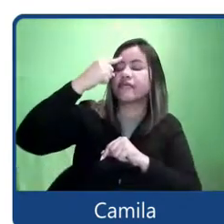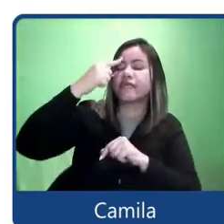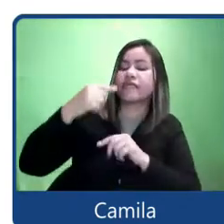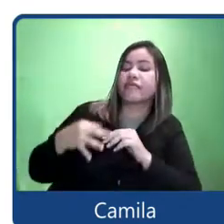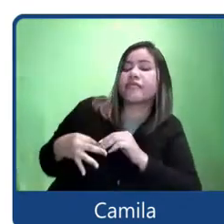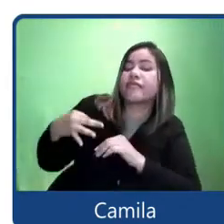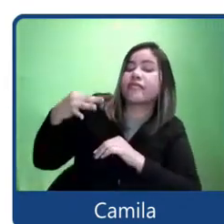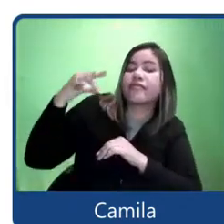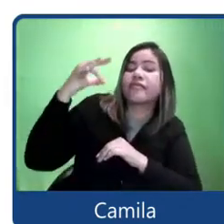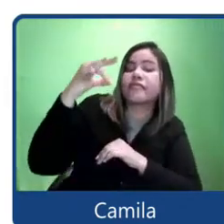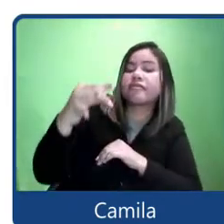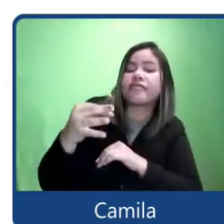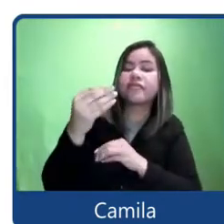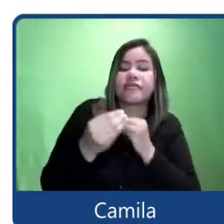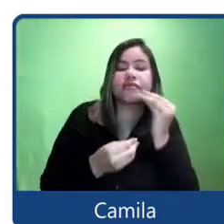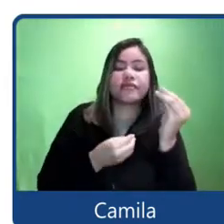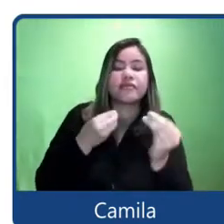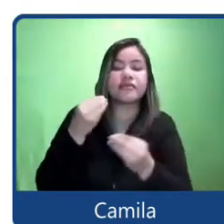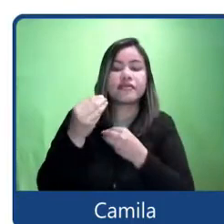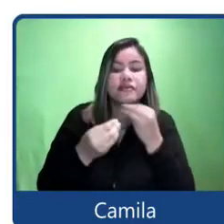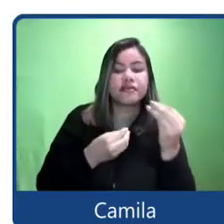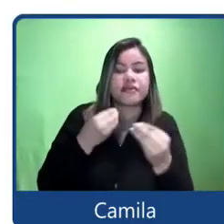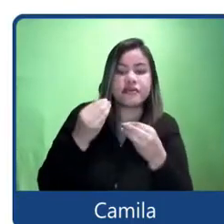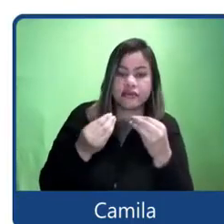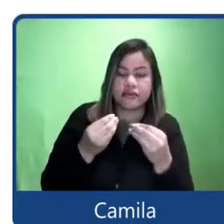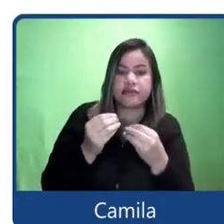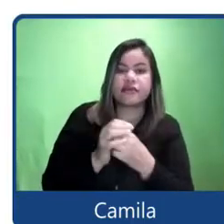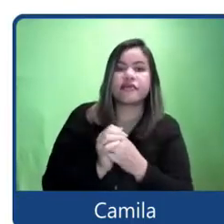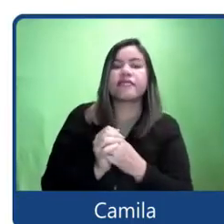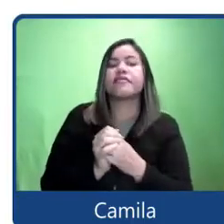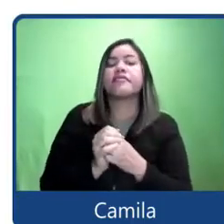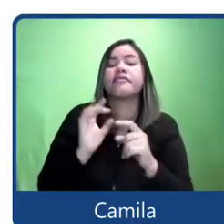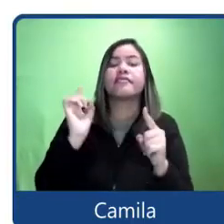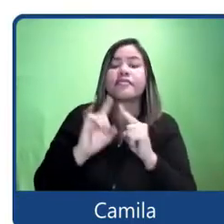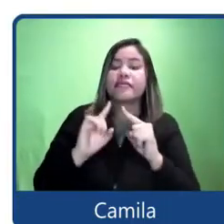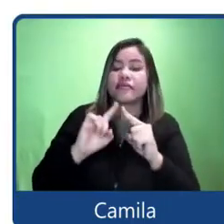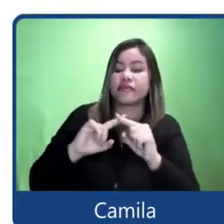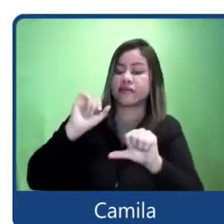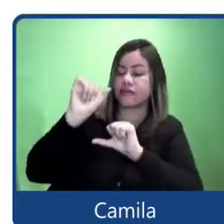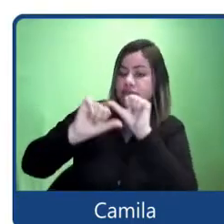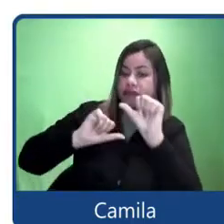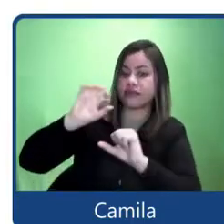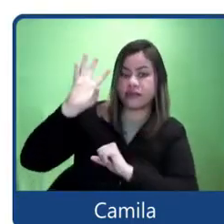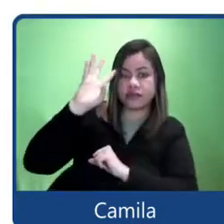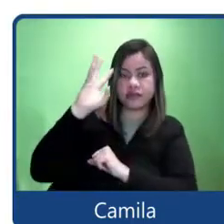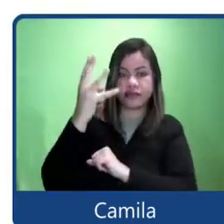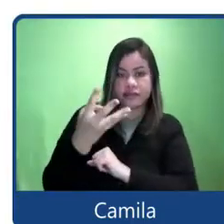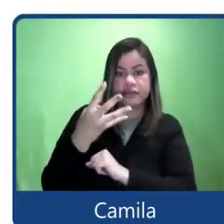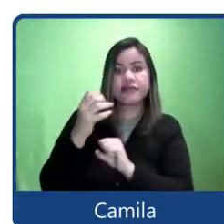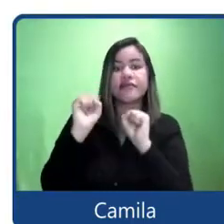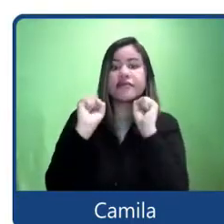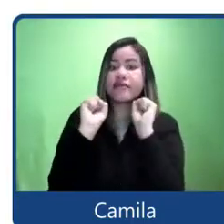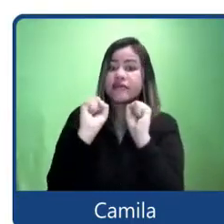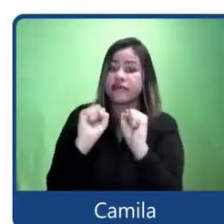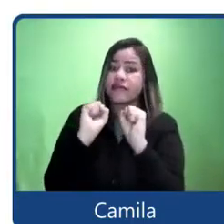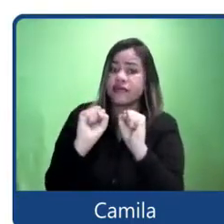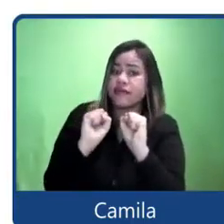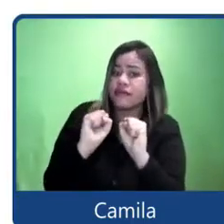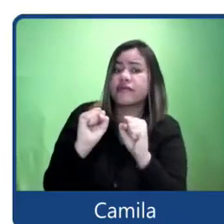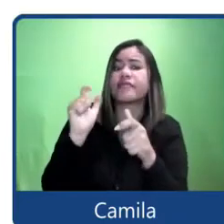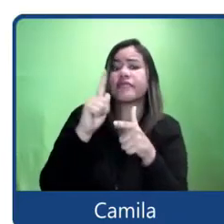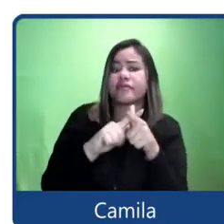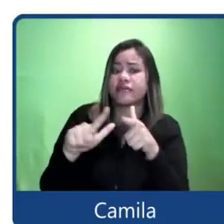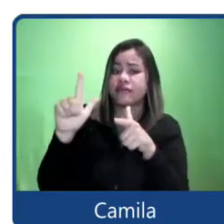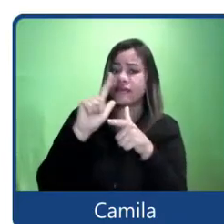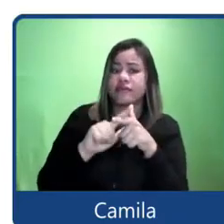futuro? Porque a mudança climática, ela pode levar a situações que ameaçam a forma de